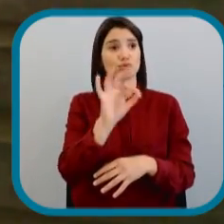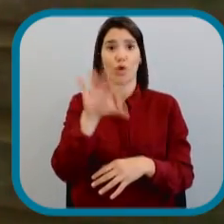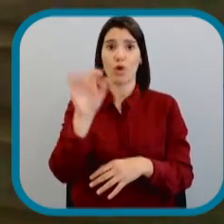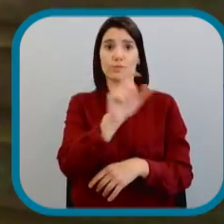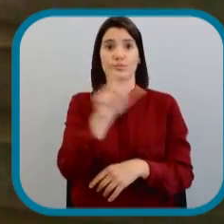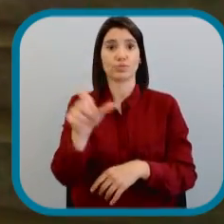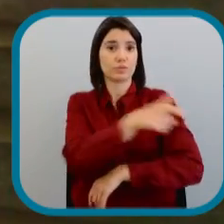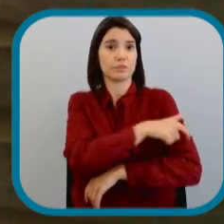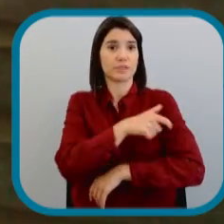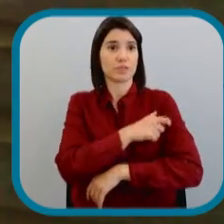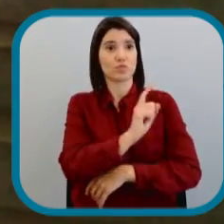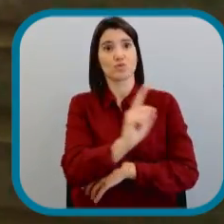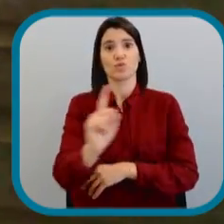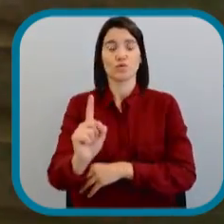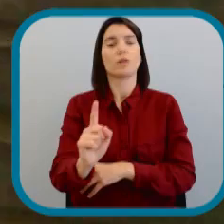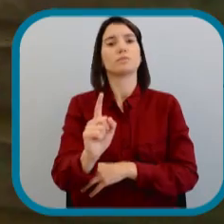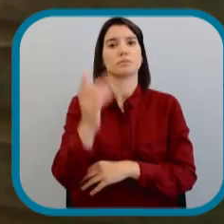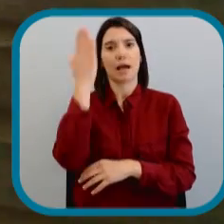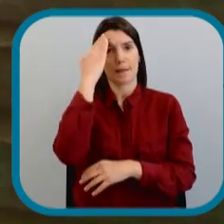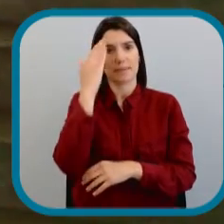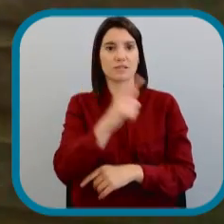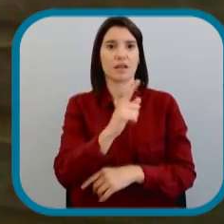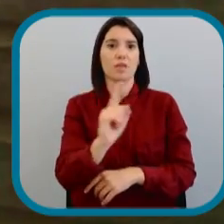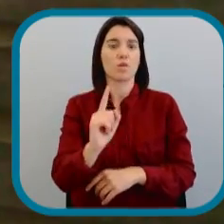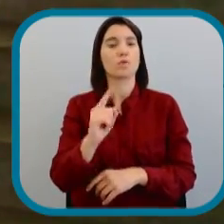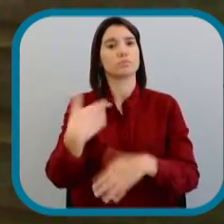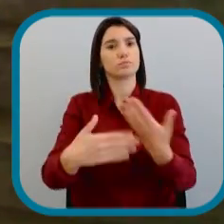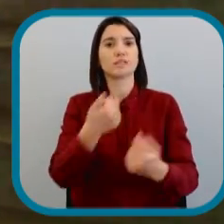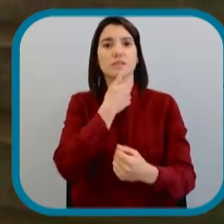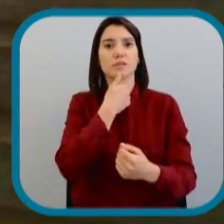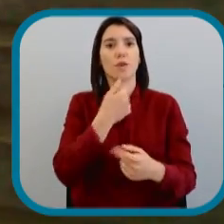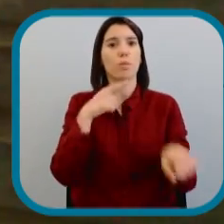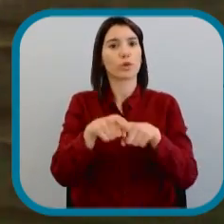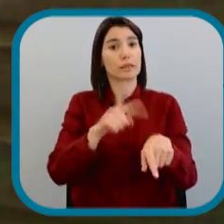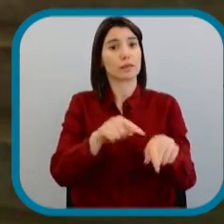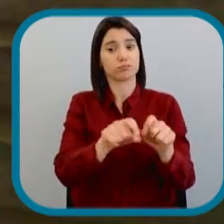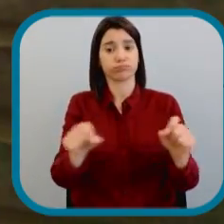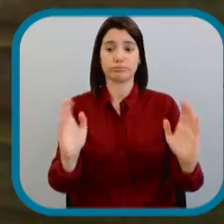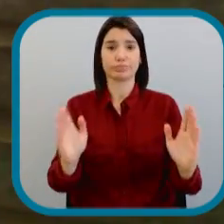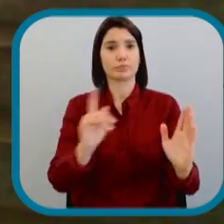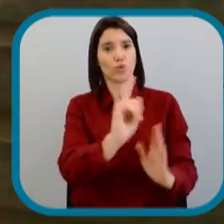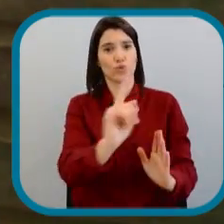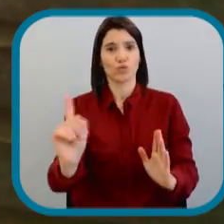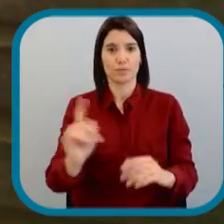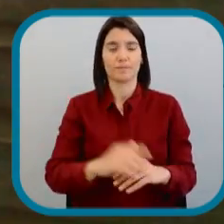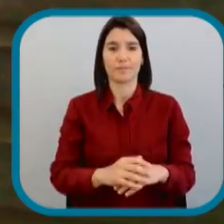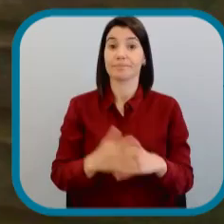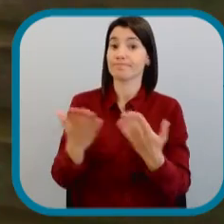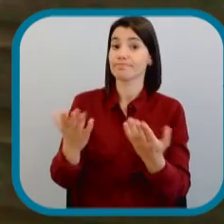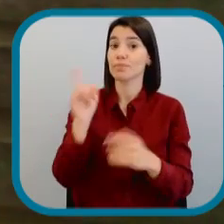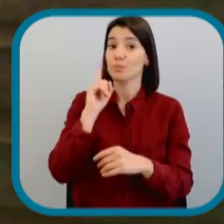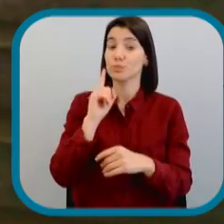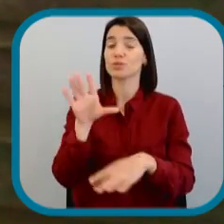elegem representantes a quem confiam a capacidade de tomar decisões políticas durante um determinado espaço de tempo. É por isso